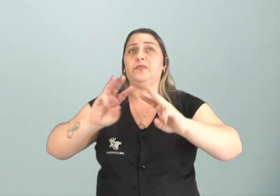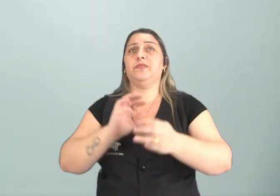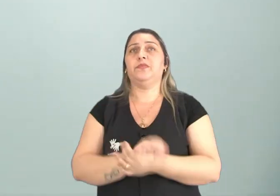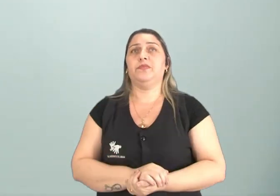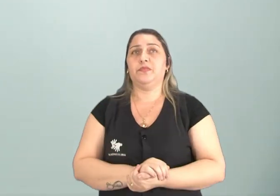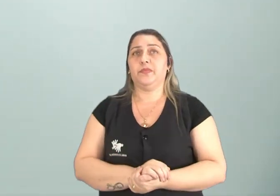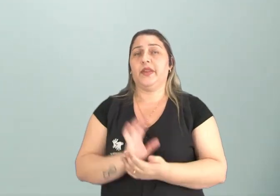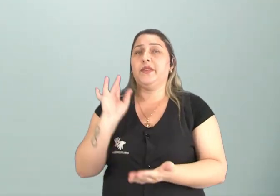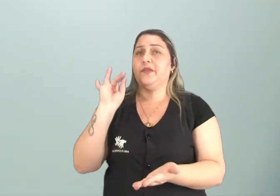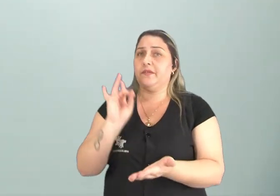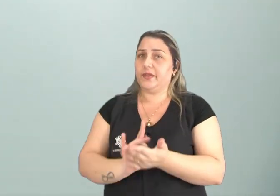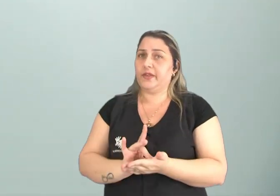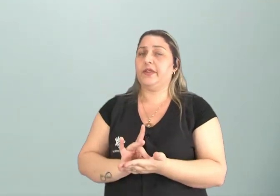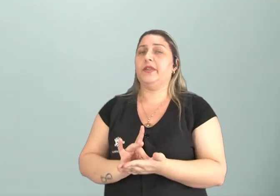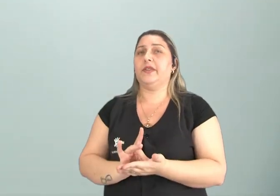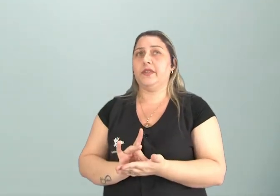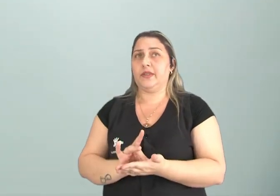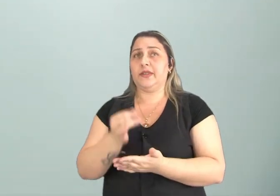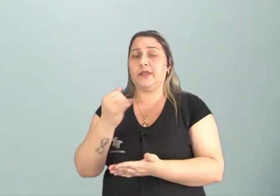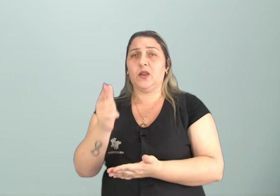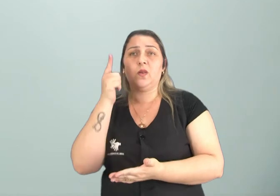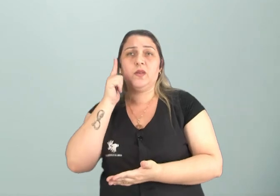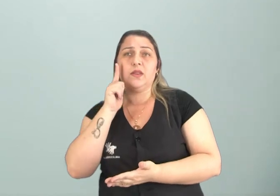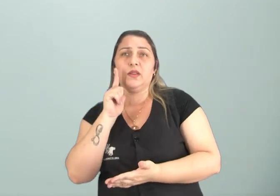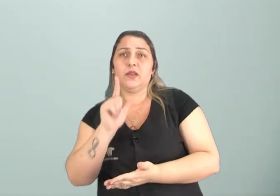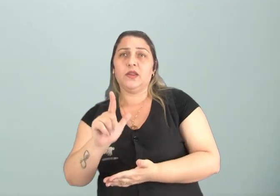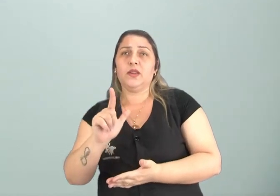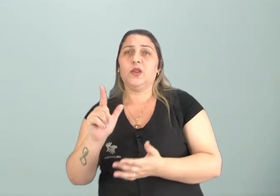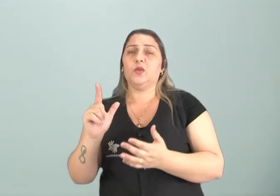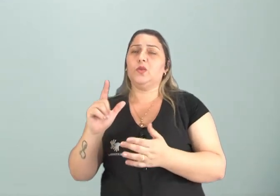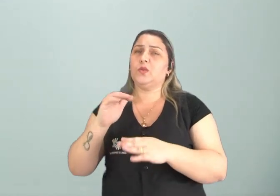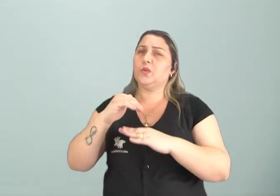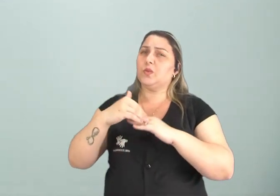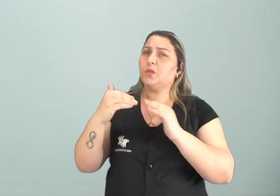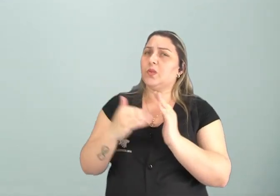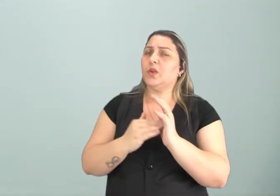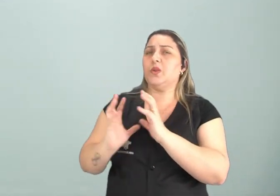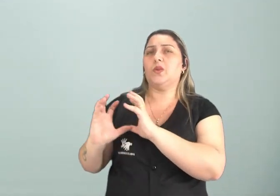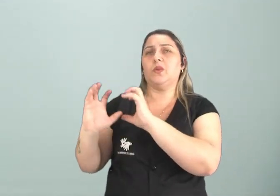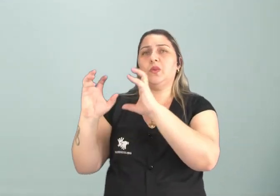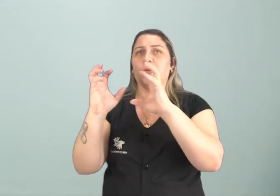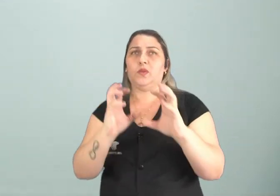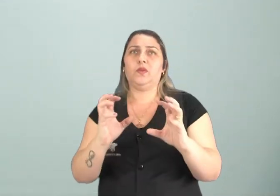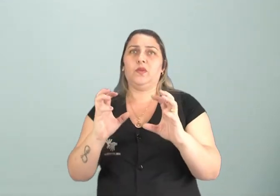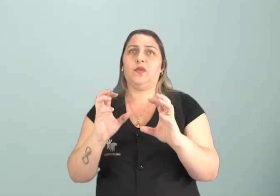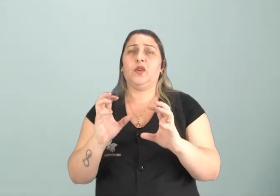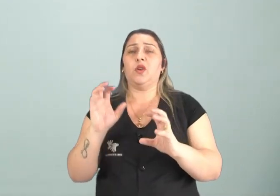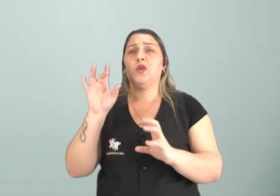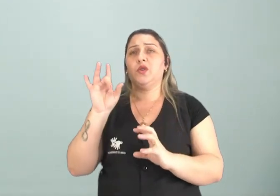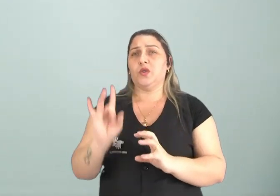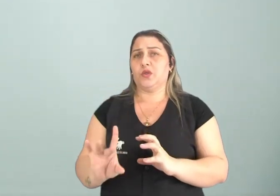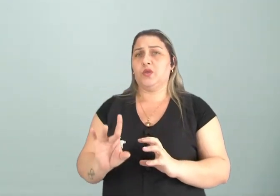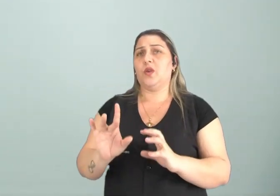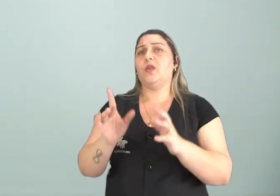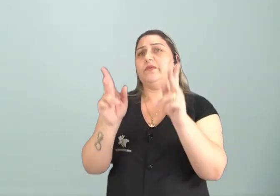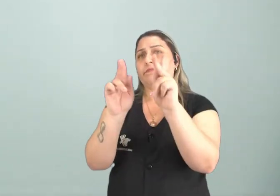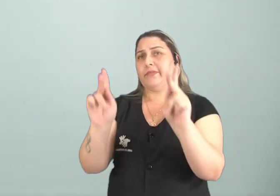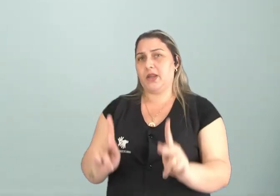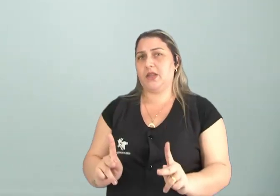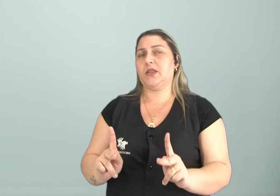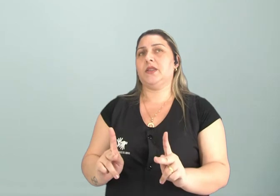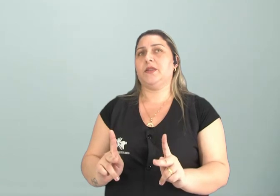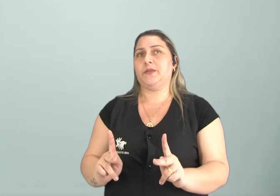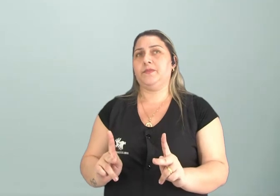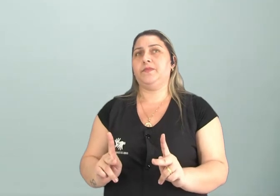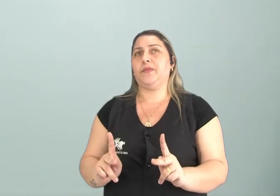Seria realmente muito eficaz se a gente conseguisse resolver todos os conflitos realmente só de forma pacífica. Então,